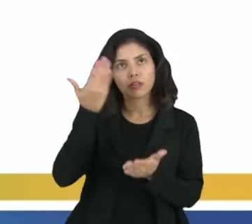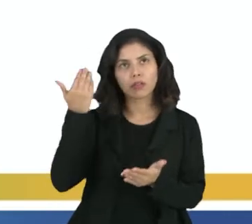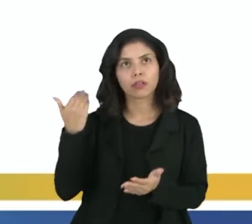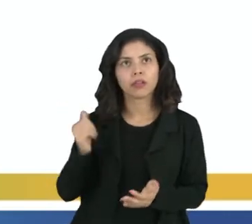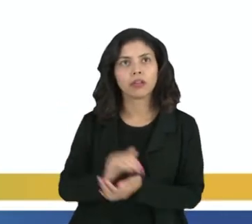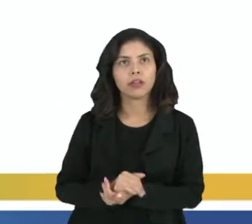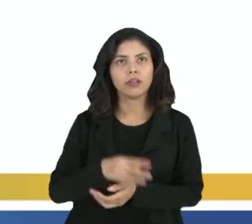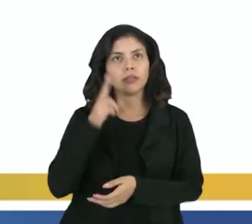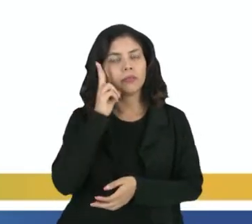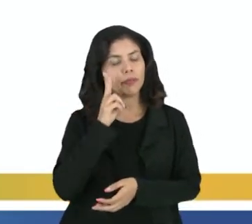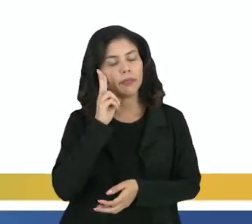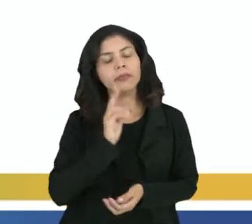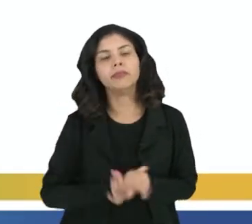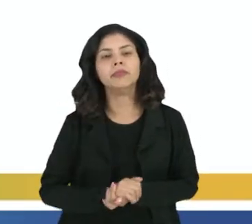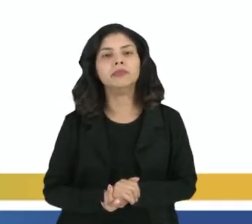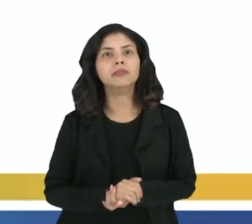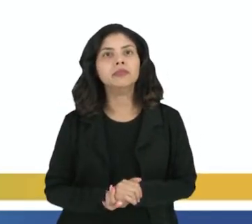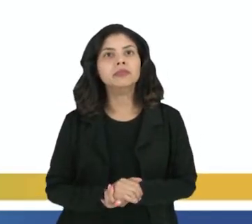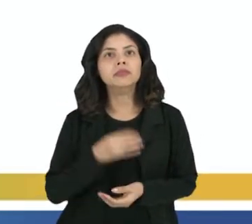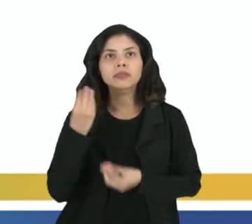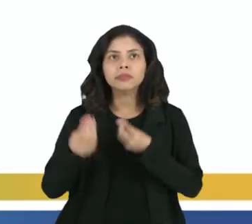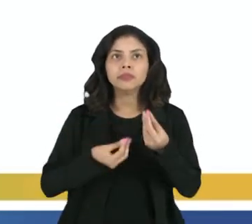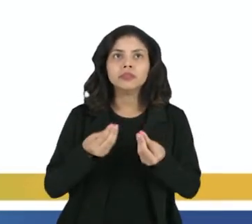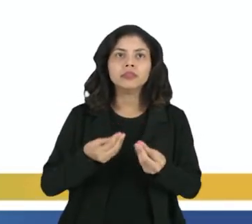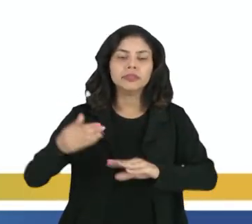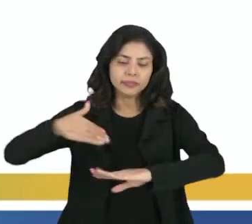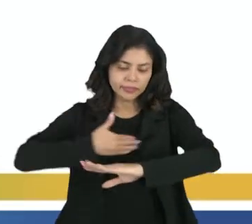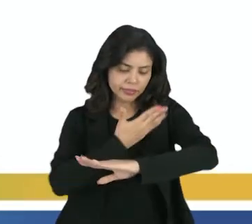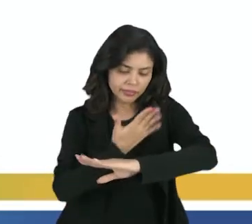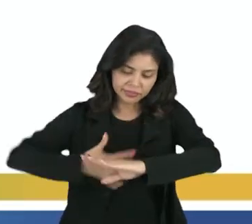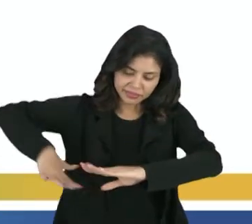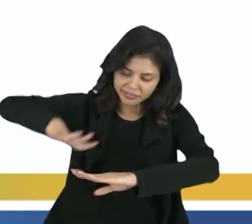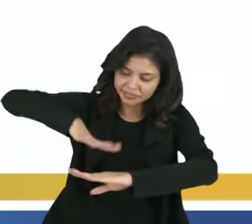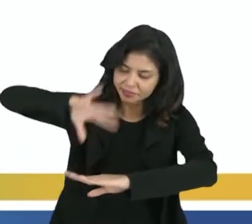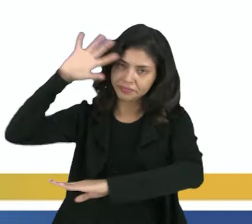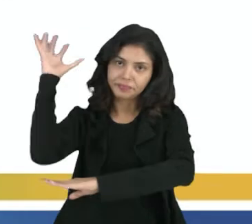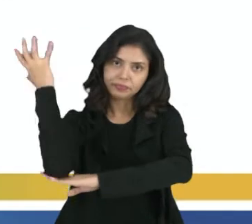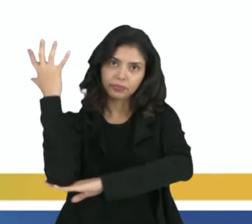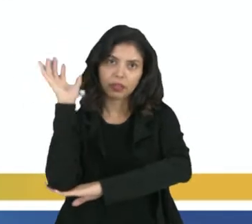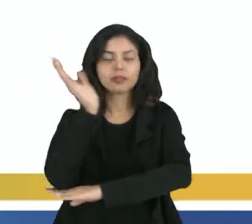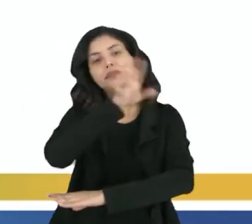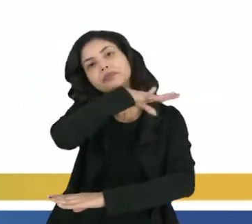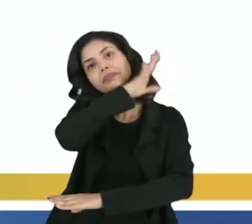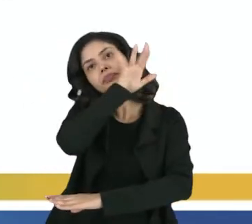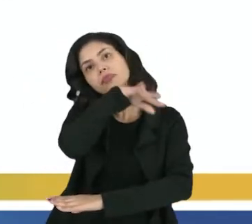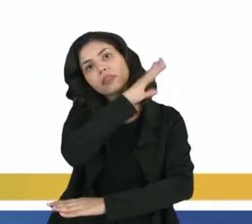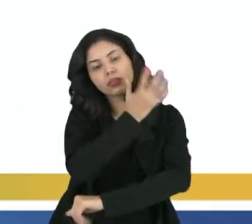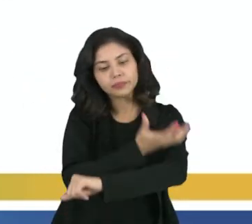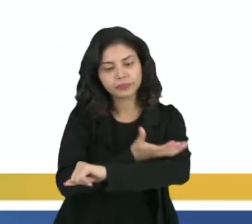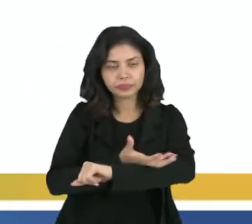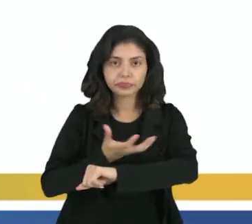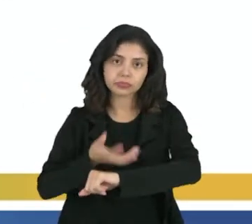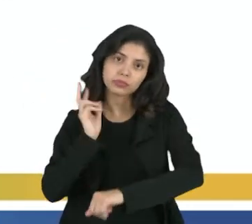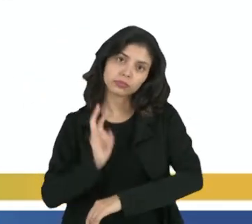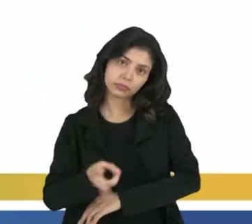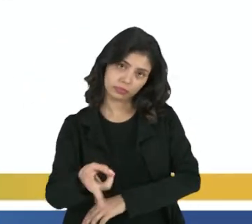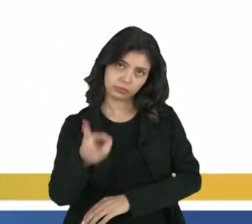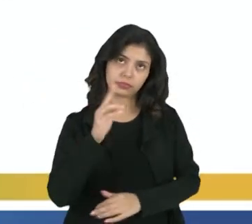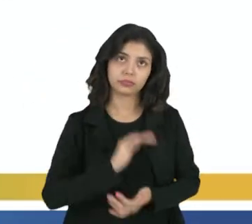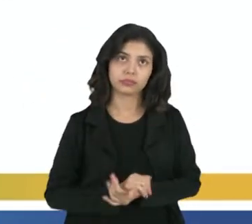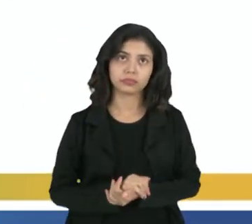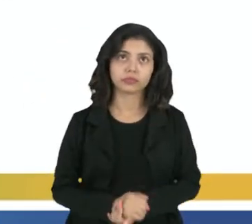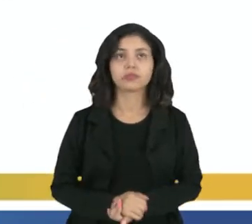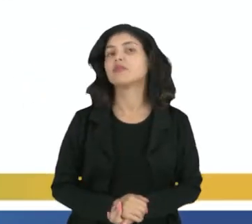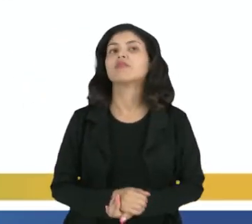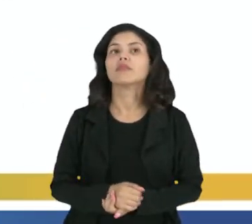vai estar relembrando, é o estado de um ecossistema onde a fauna e a flora são constantes, mostrando